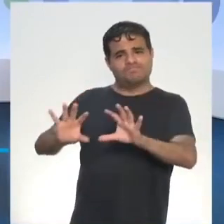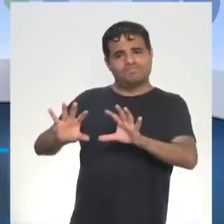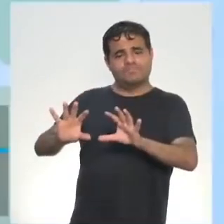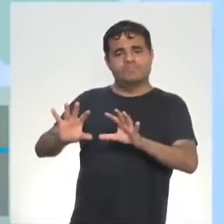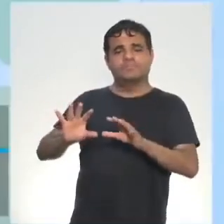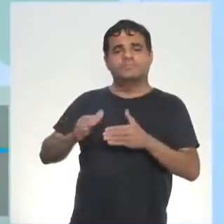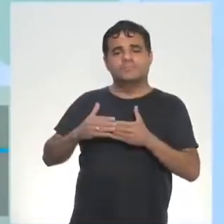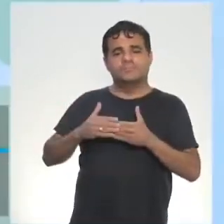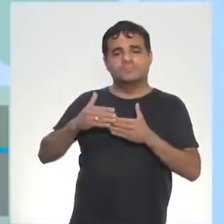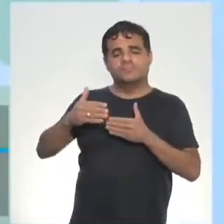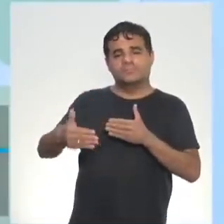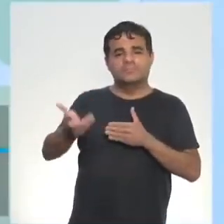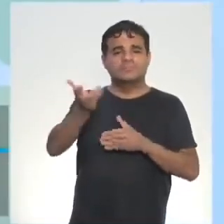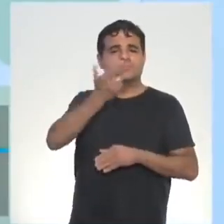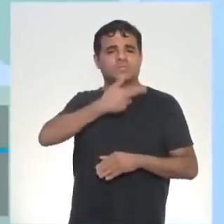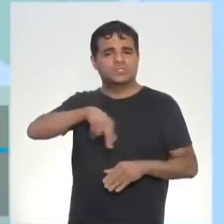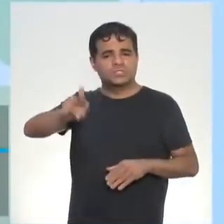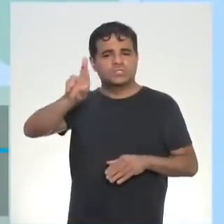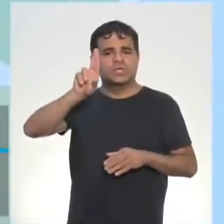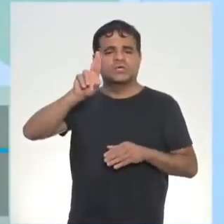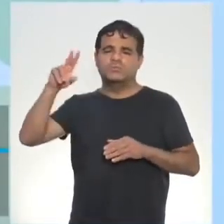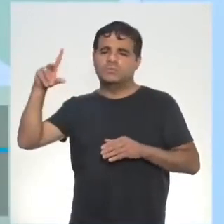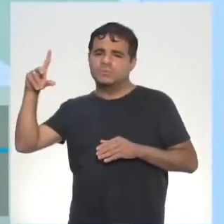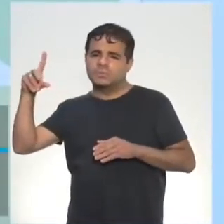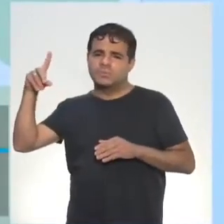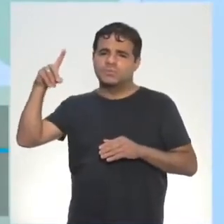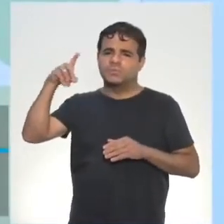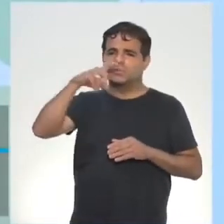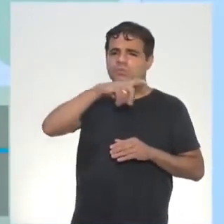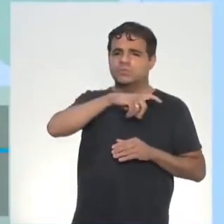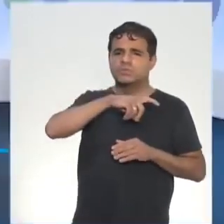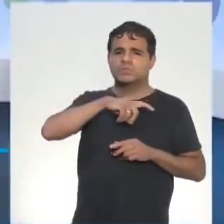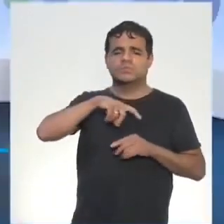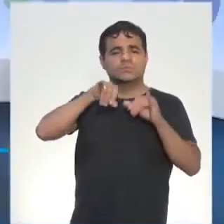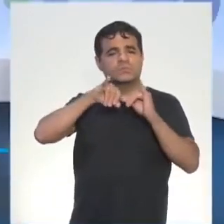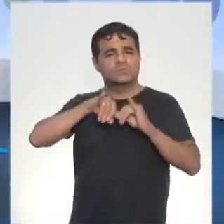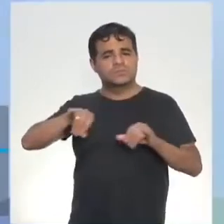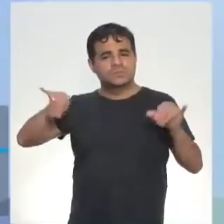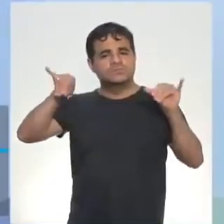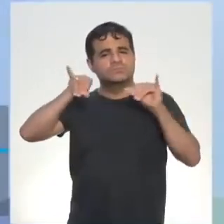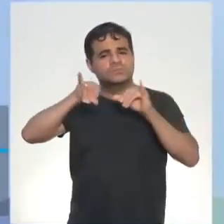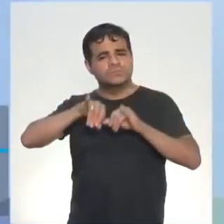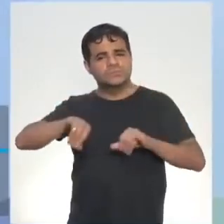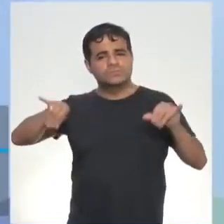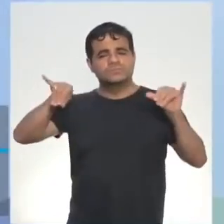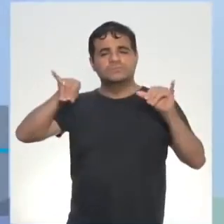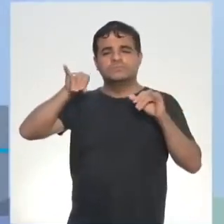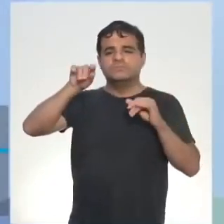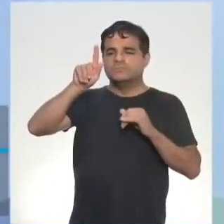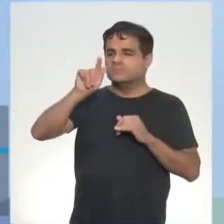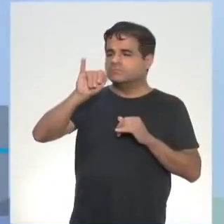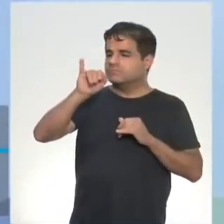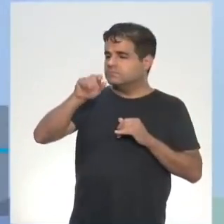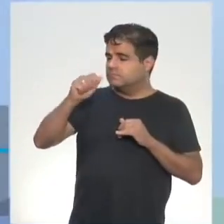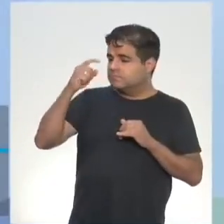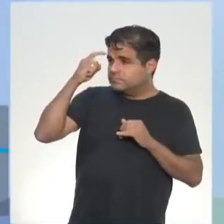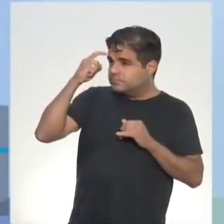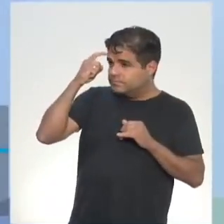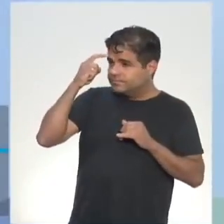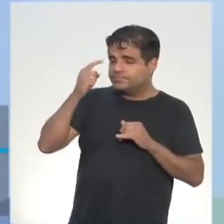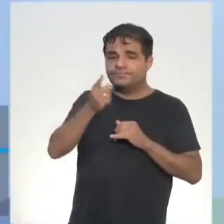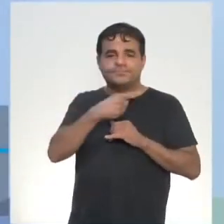também da religião também, dificultou um pouquinho, né, da divulgação. Verdade, é isso mesmo, Giba, né? Os